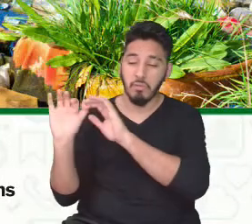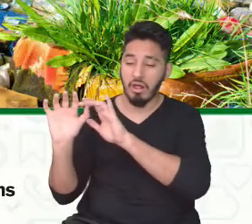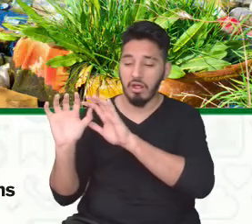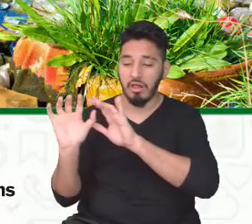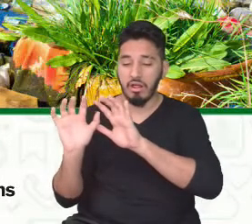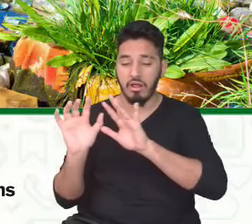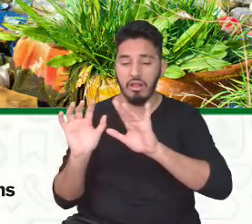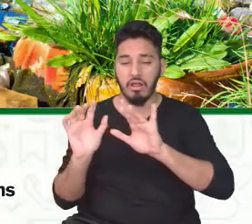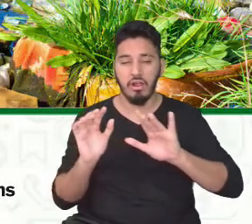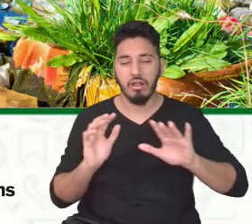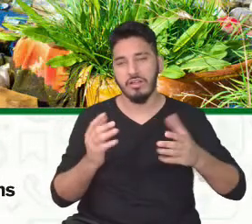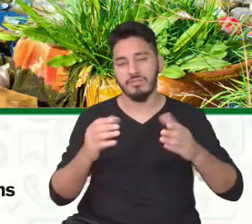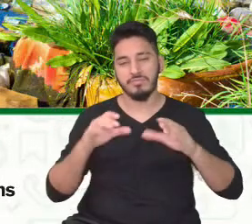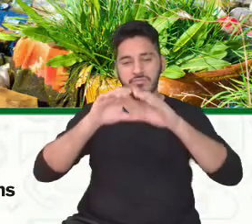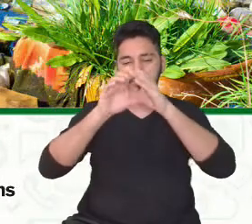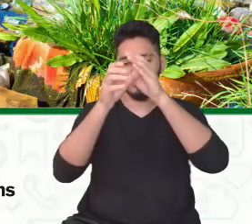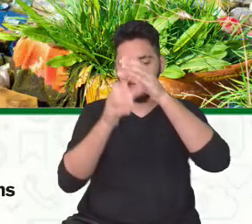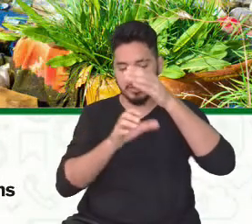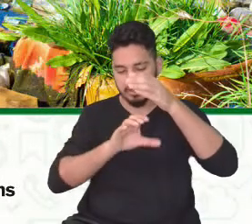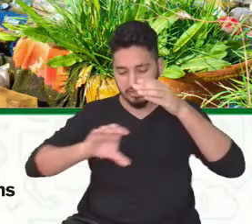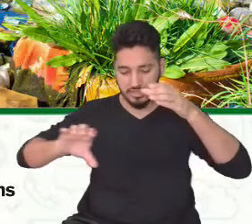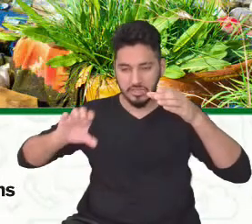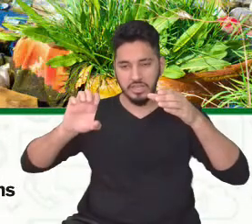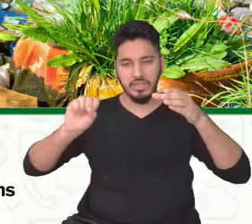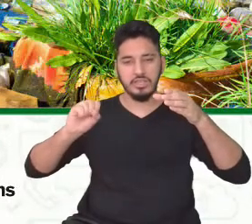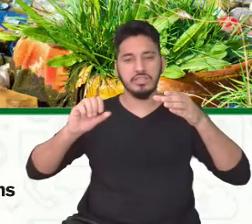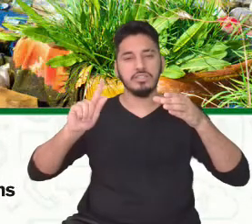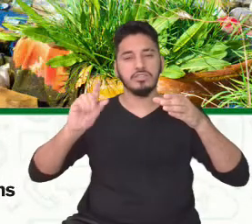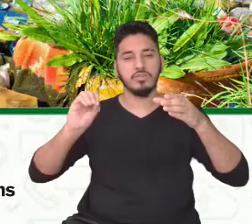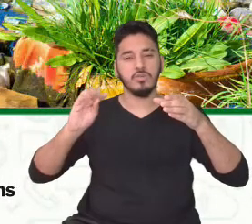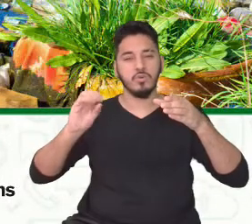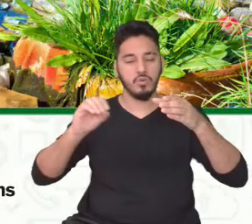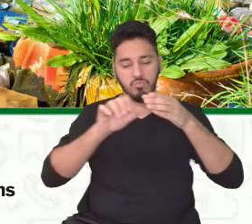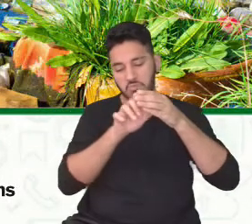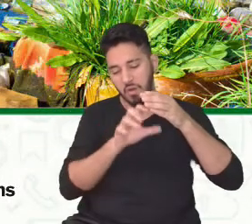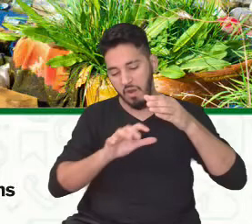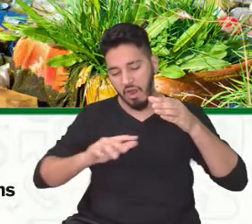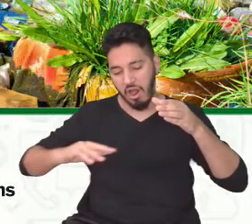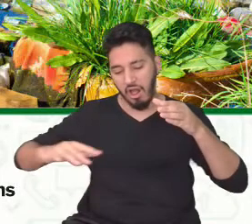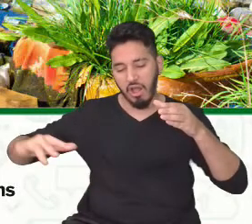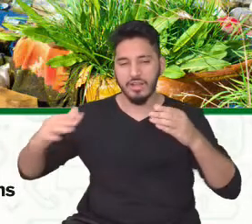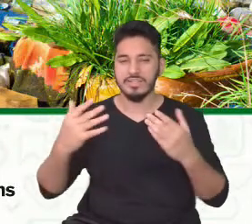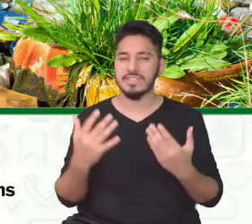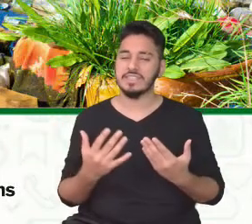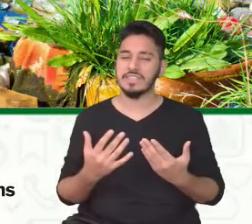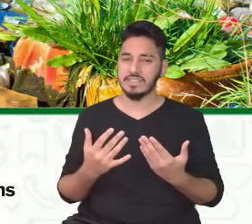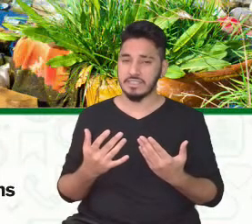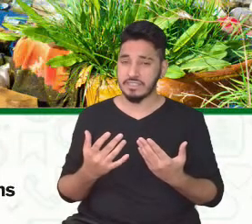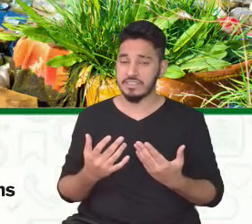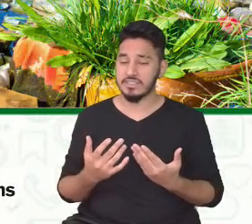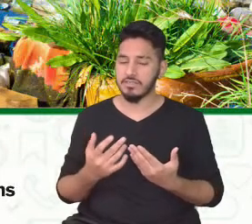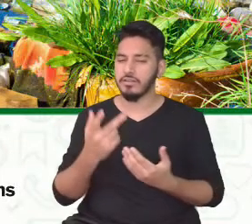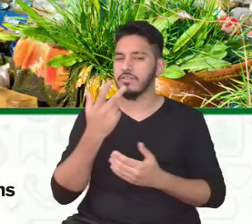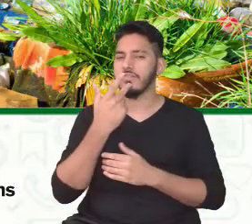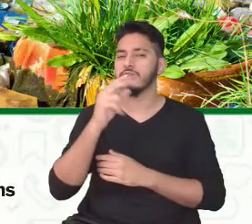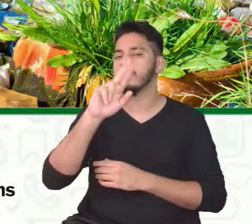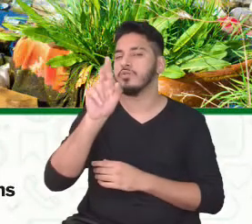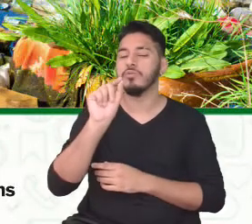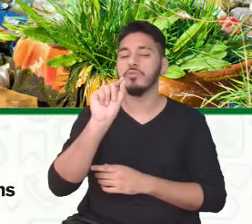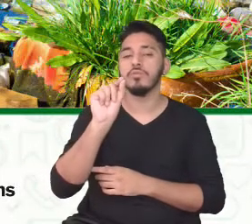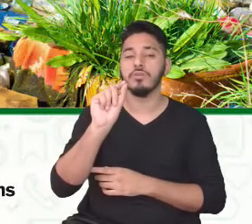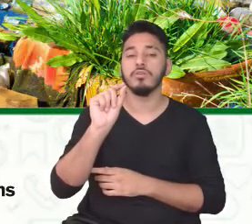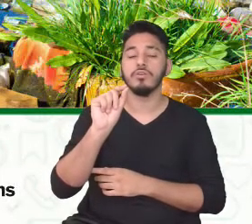E já chegou Tom são objetos lançados assim na água e aí ele citou a questão do que